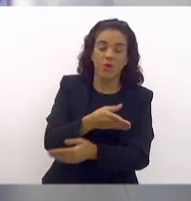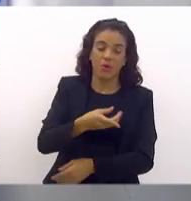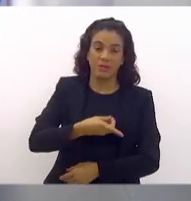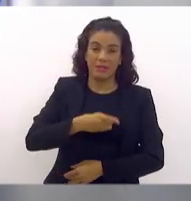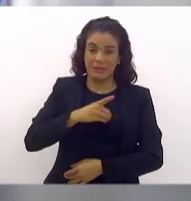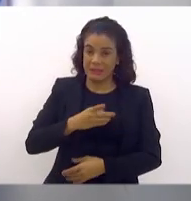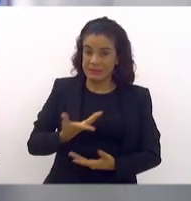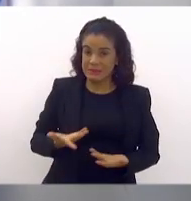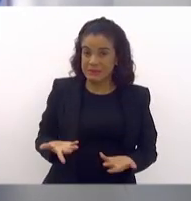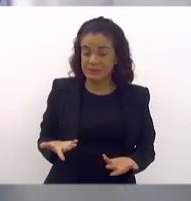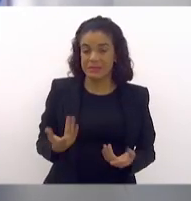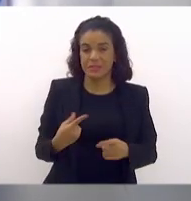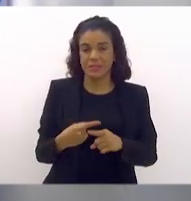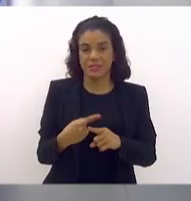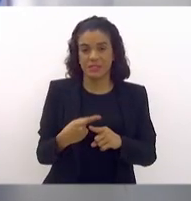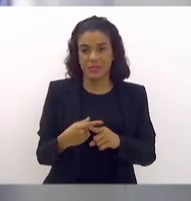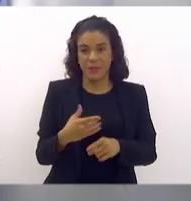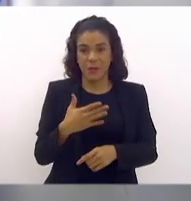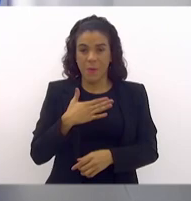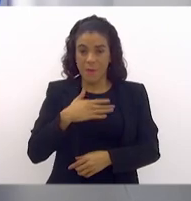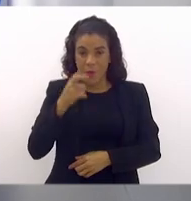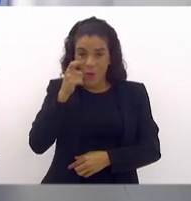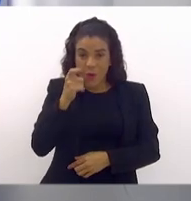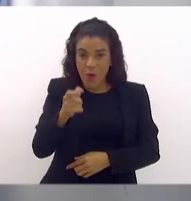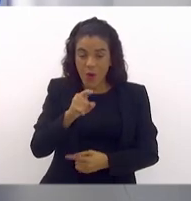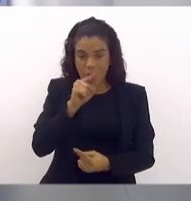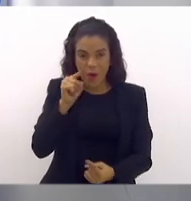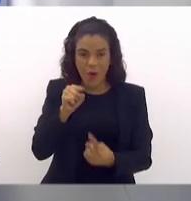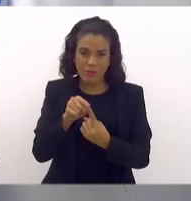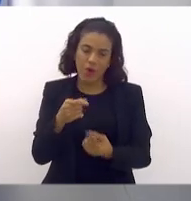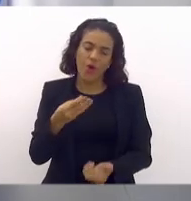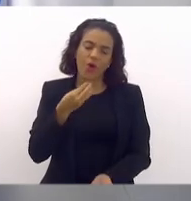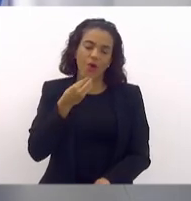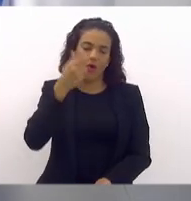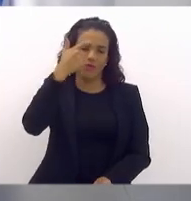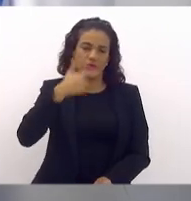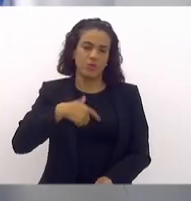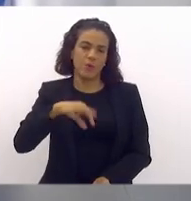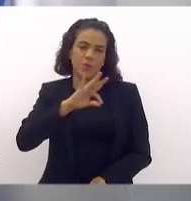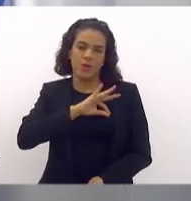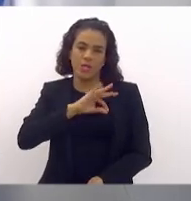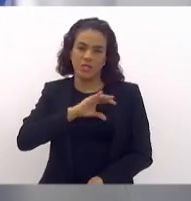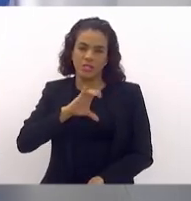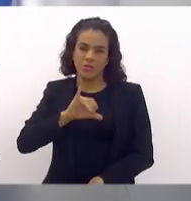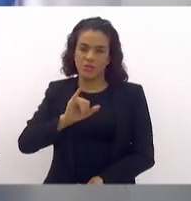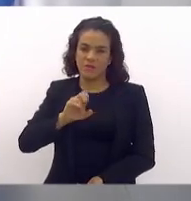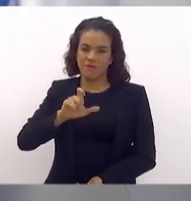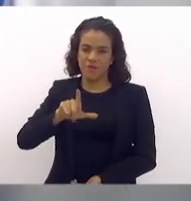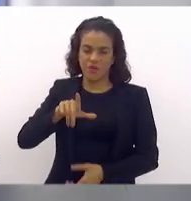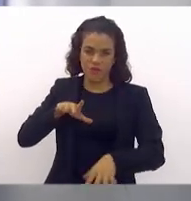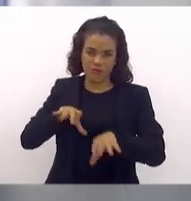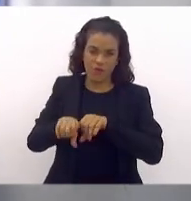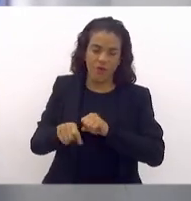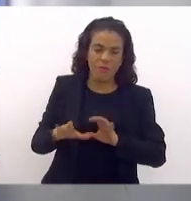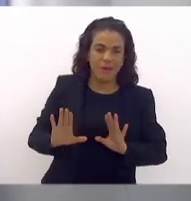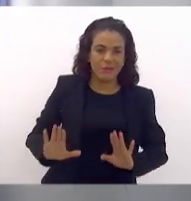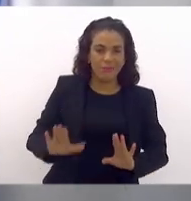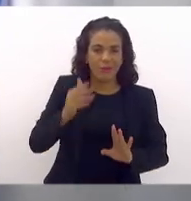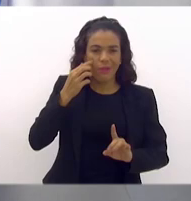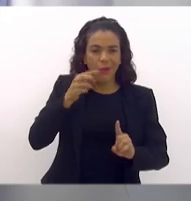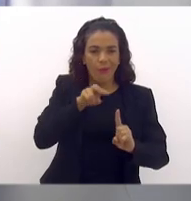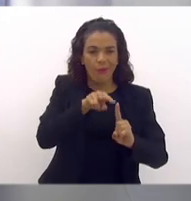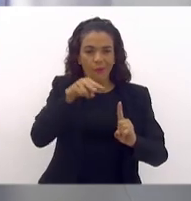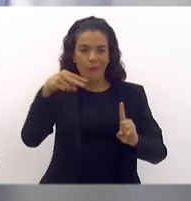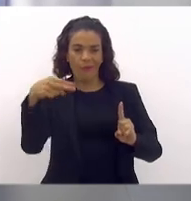delegacias. Porque o meu intuito aqui, claro que eu sou policial civil por formação, então vou ter sempre esse olhar, né,